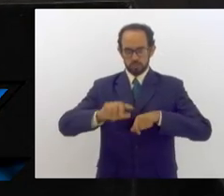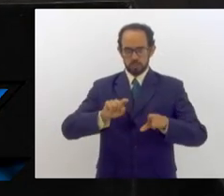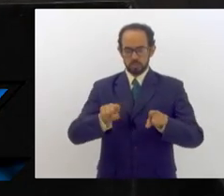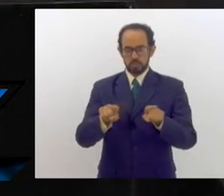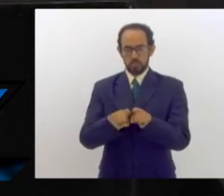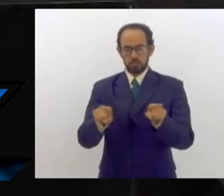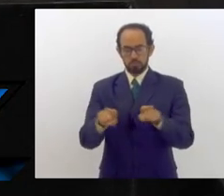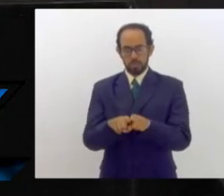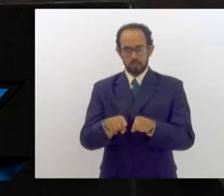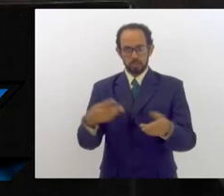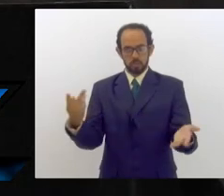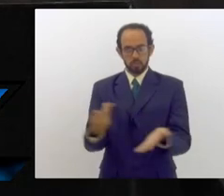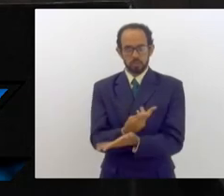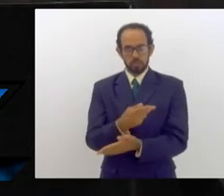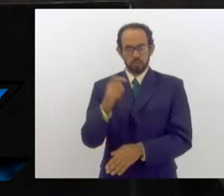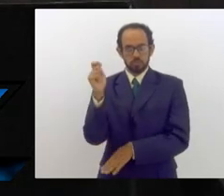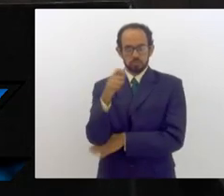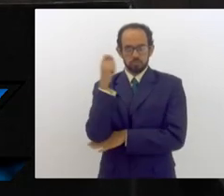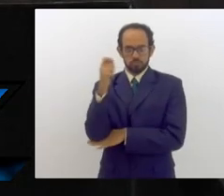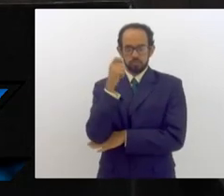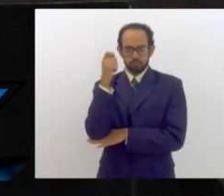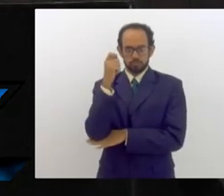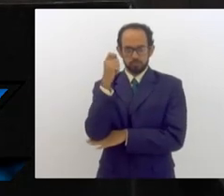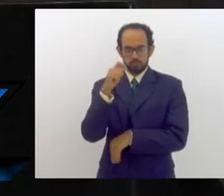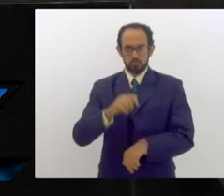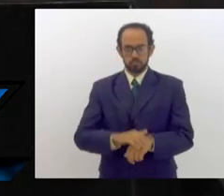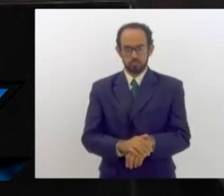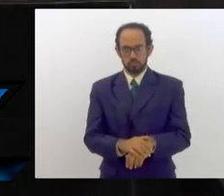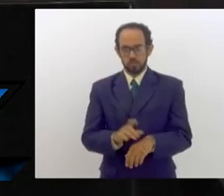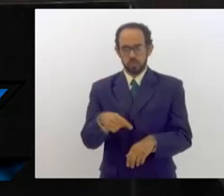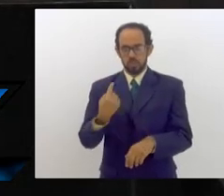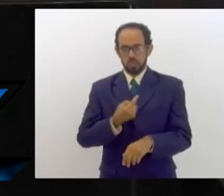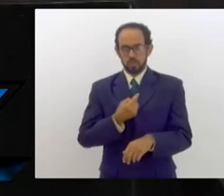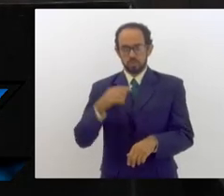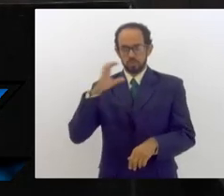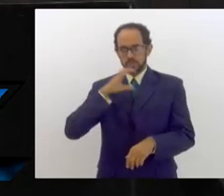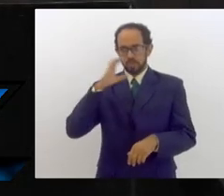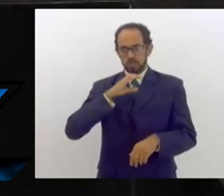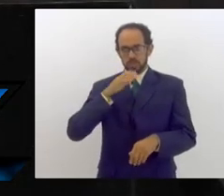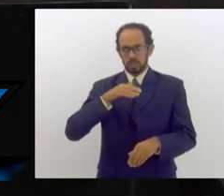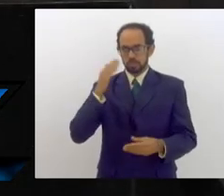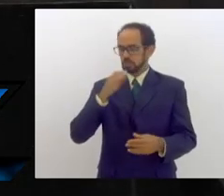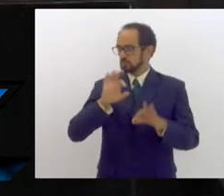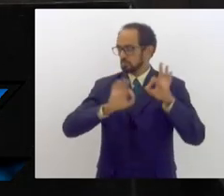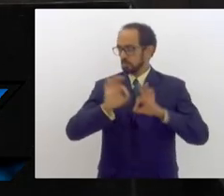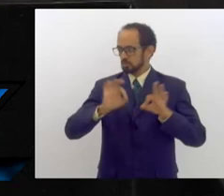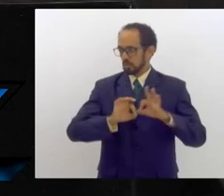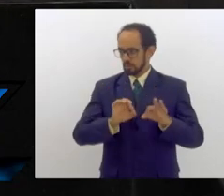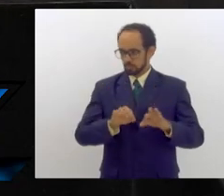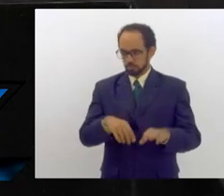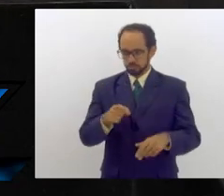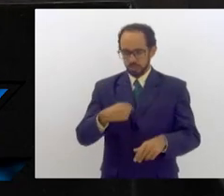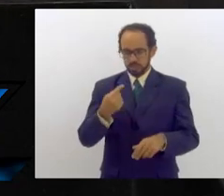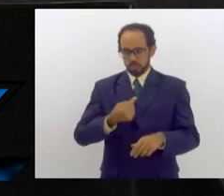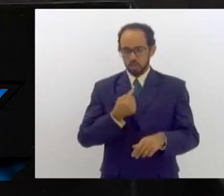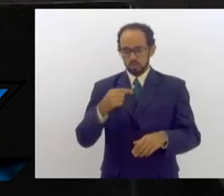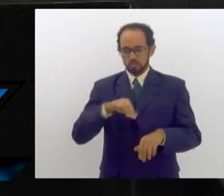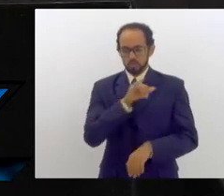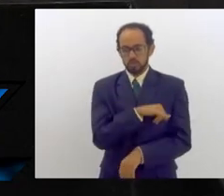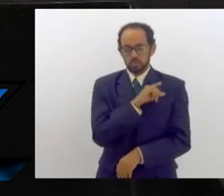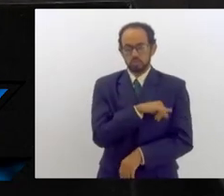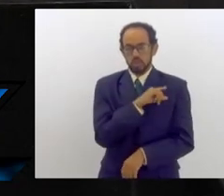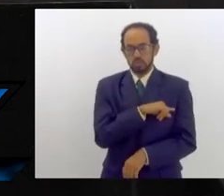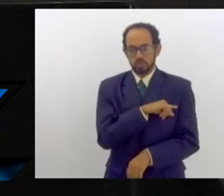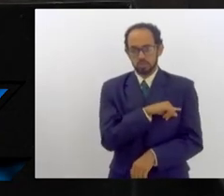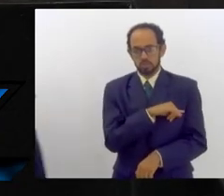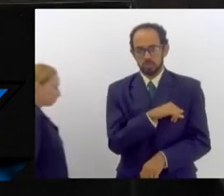do que aconteceu no Rio Grande do Sul a gente ter celeridade a esse projeto para que no Rio de Janeiro